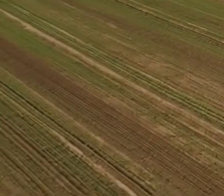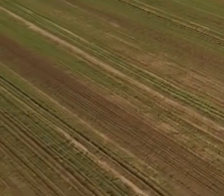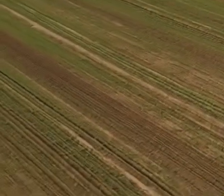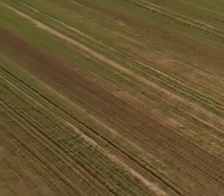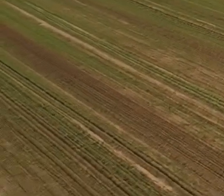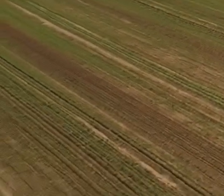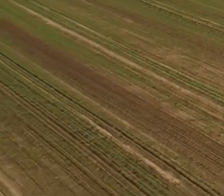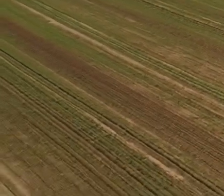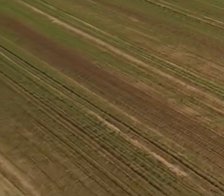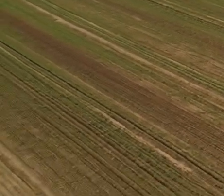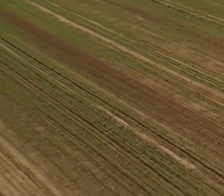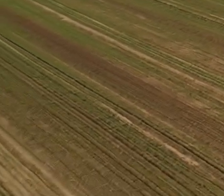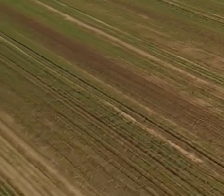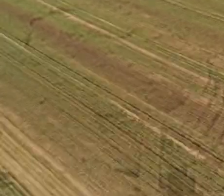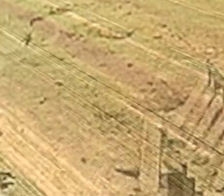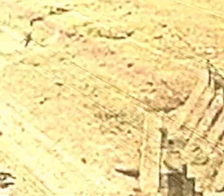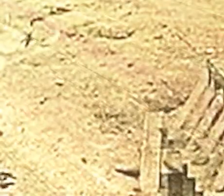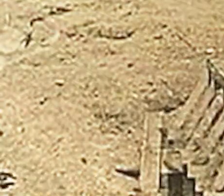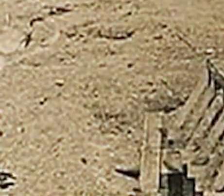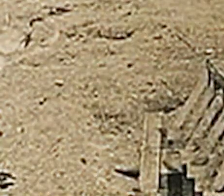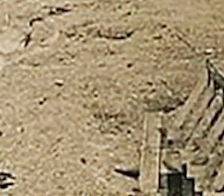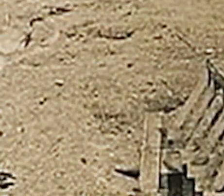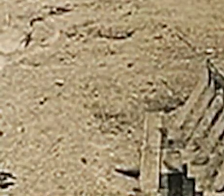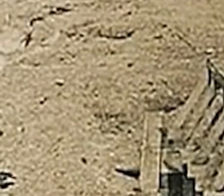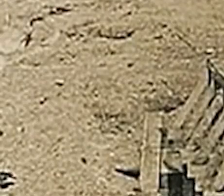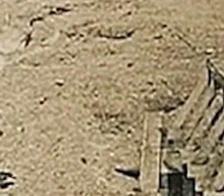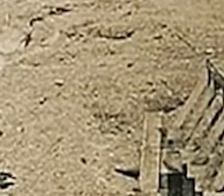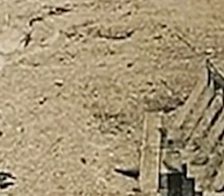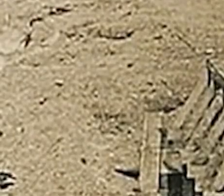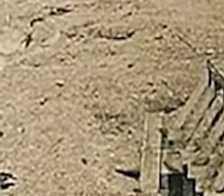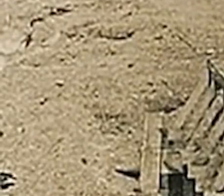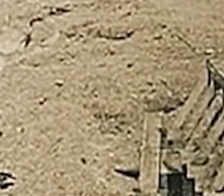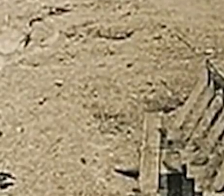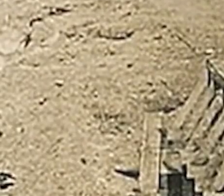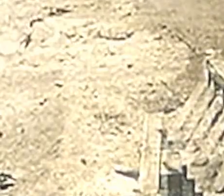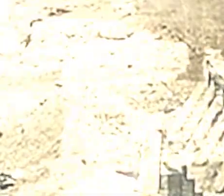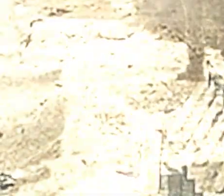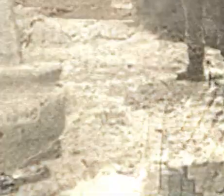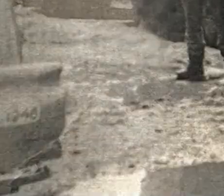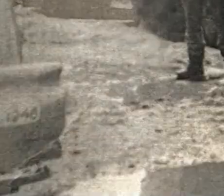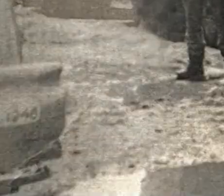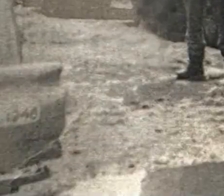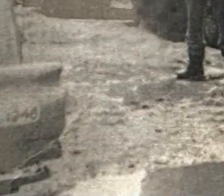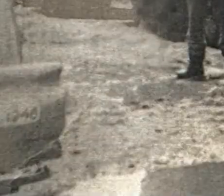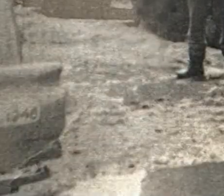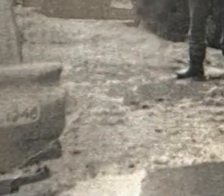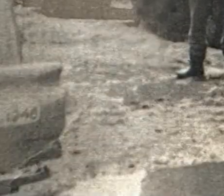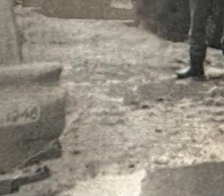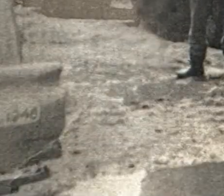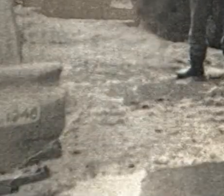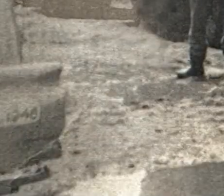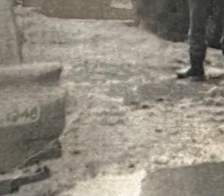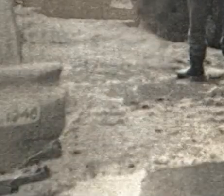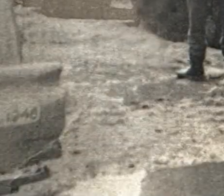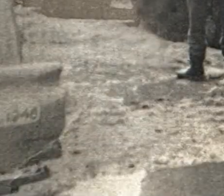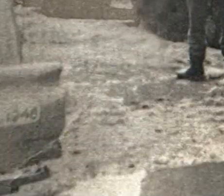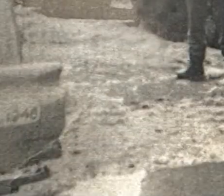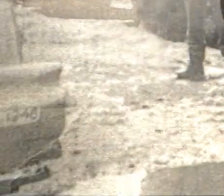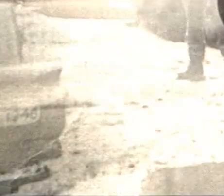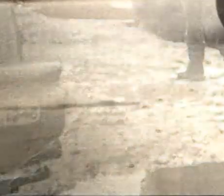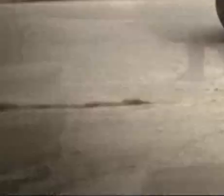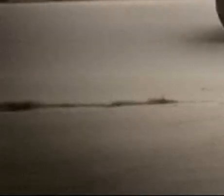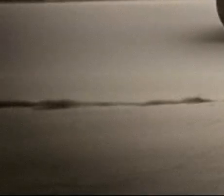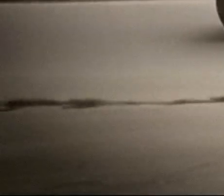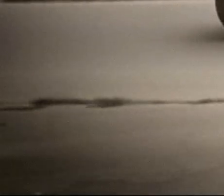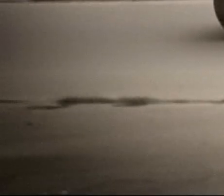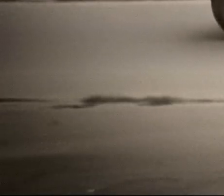Conquistou mercados, fortalecendo a indústria local e levando o nome de Caxias do Sul a todo o nosso país. A nossa